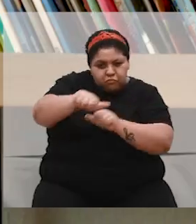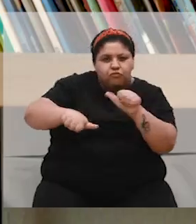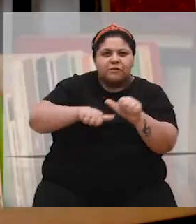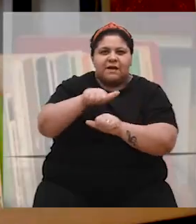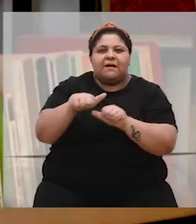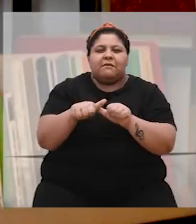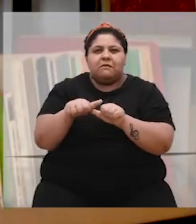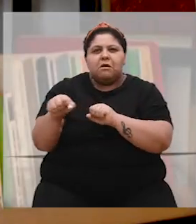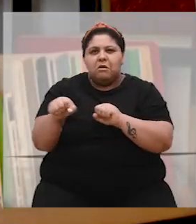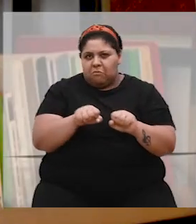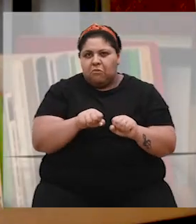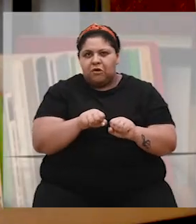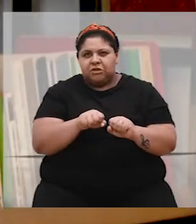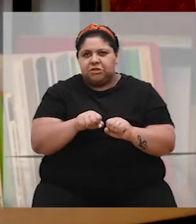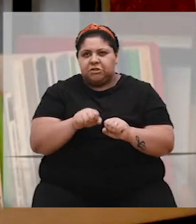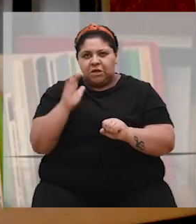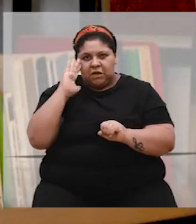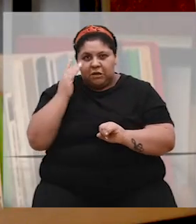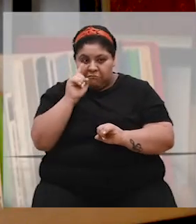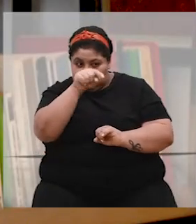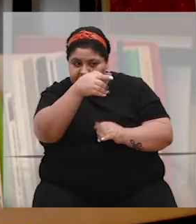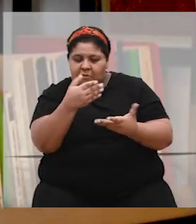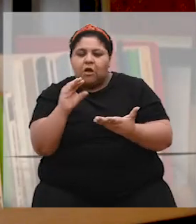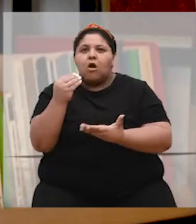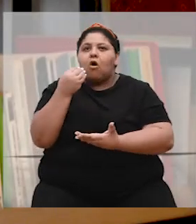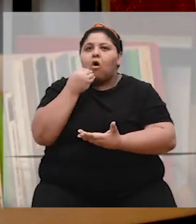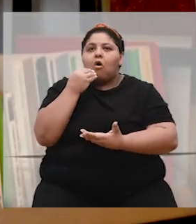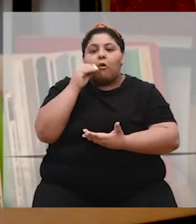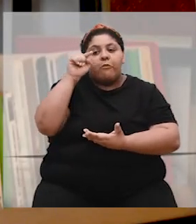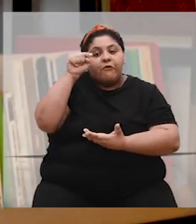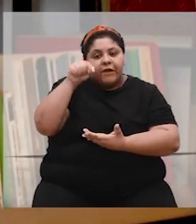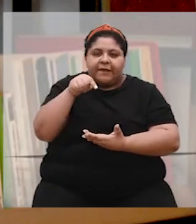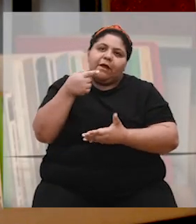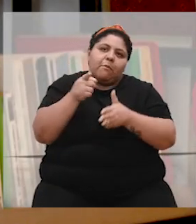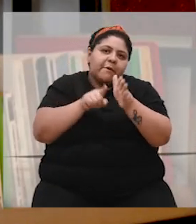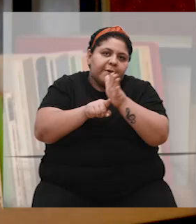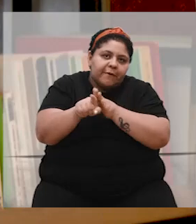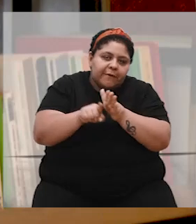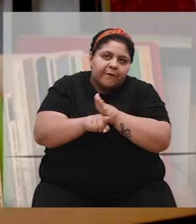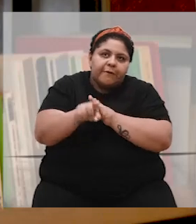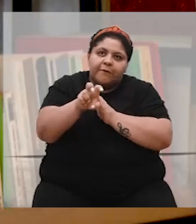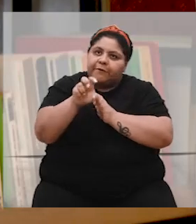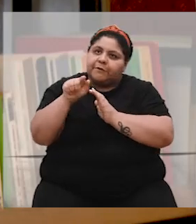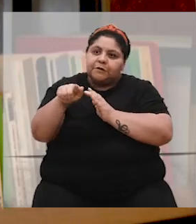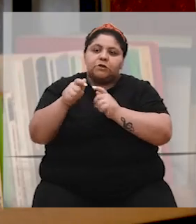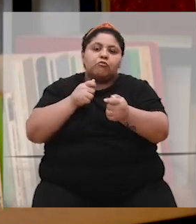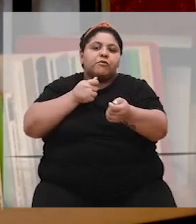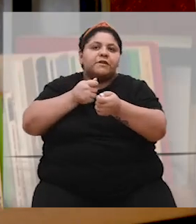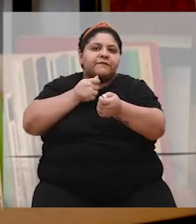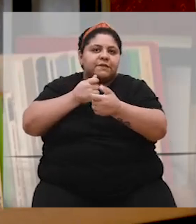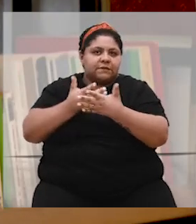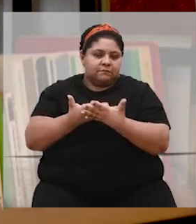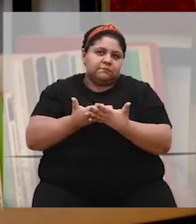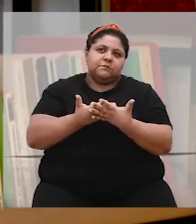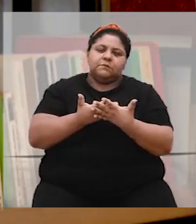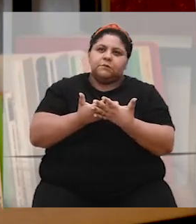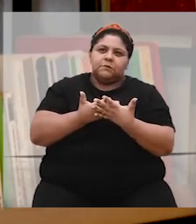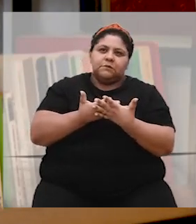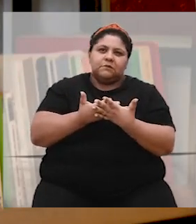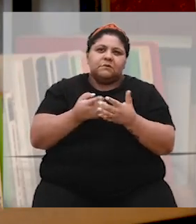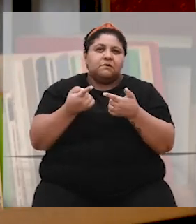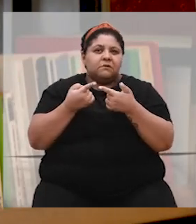reverter isso, sim. É possível, Roger? Claro, aqui é uma pesquisa, são 5.000